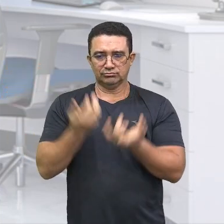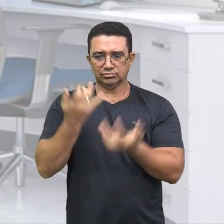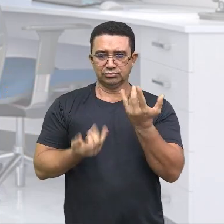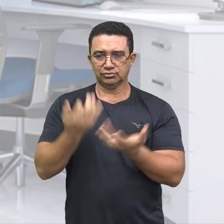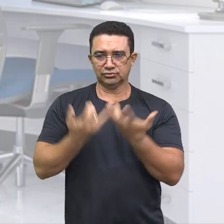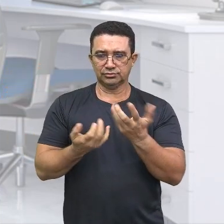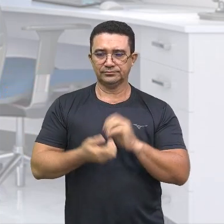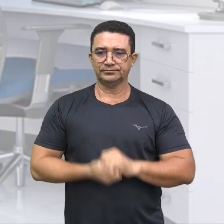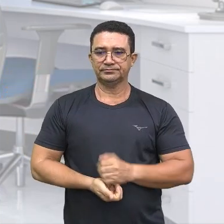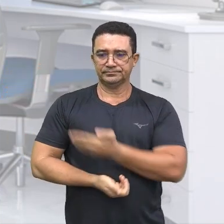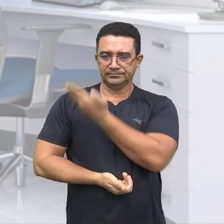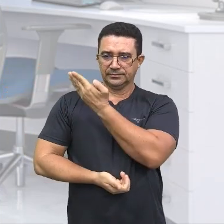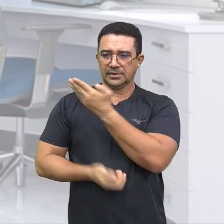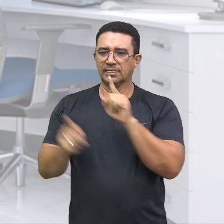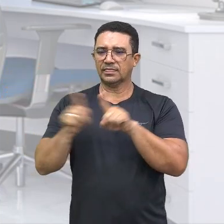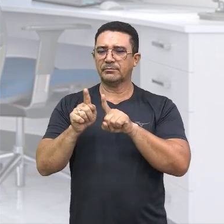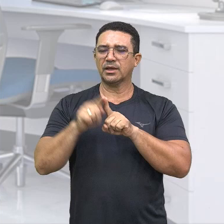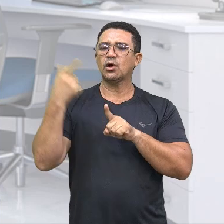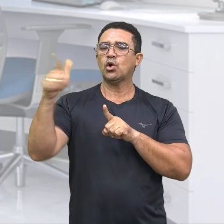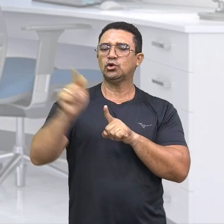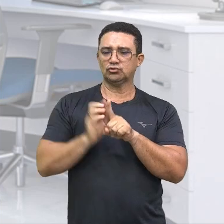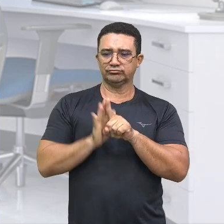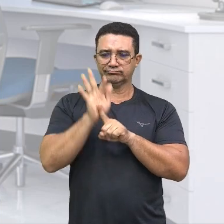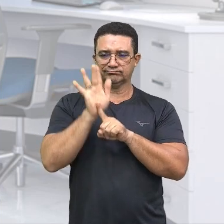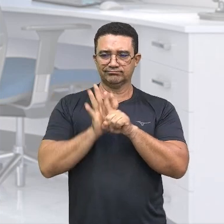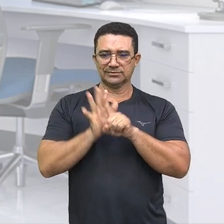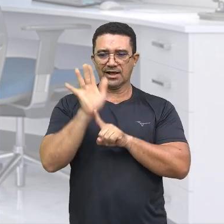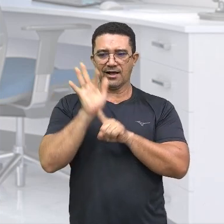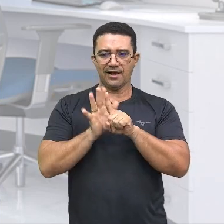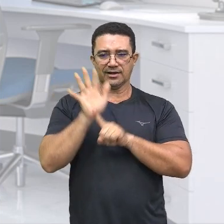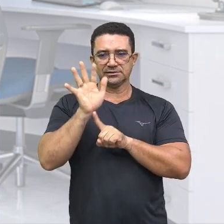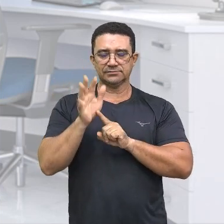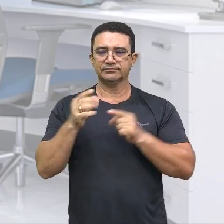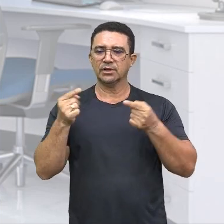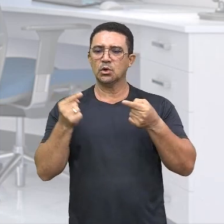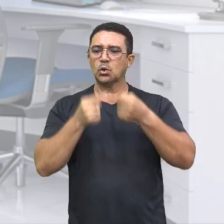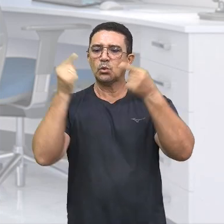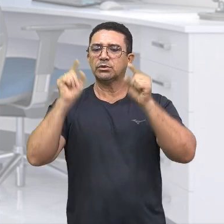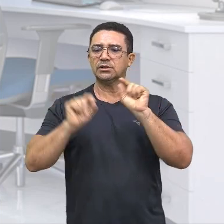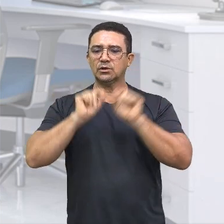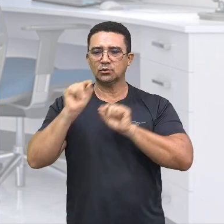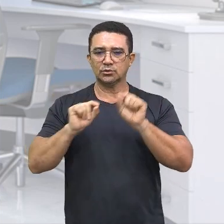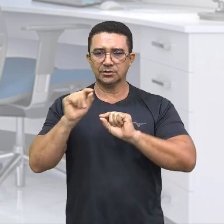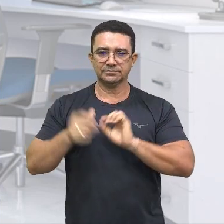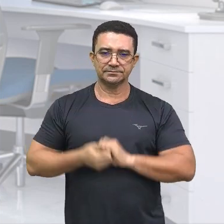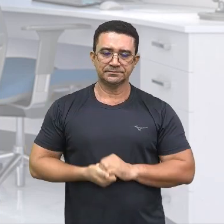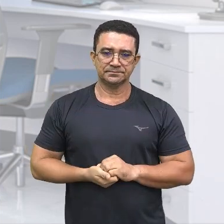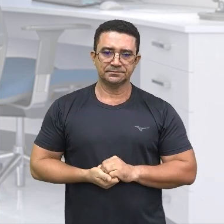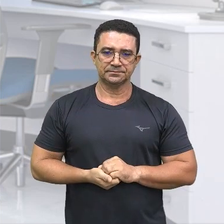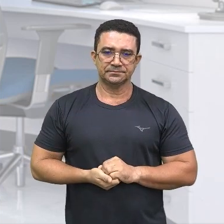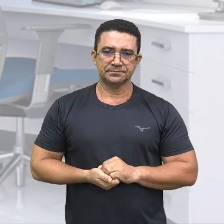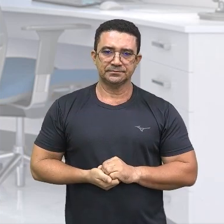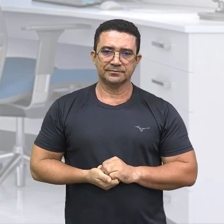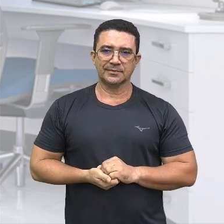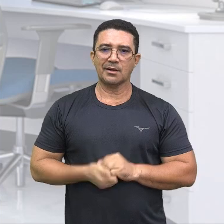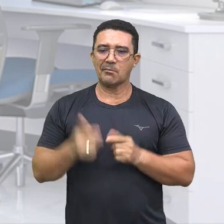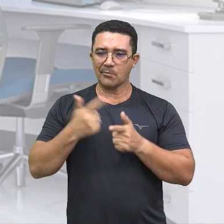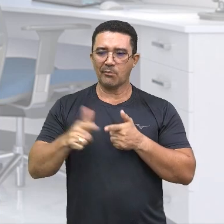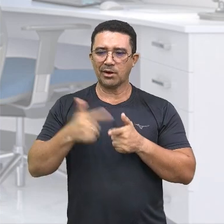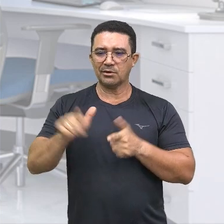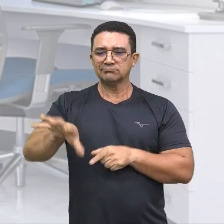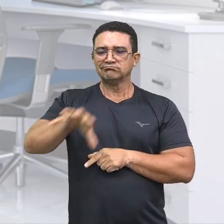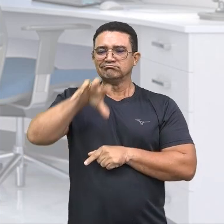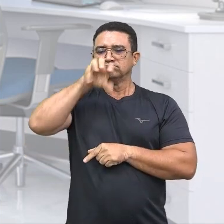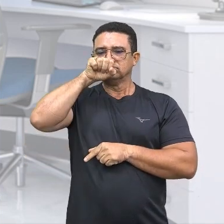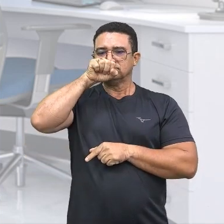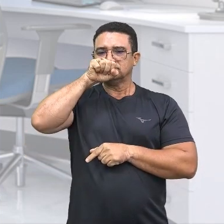o monóxido de carbono, que ele está relacionado a problemas respiratórios,